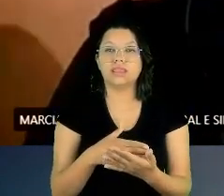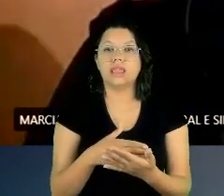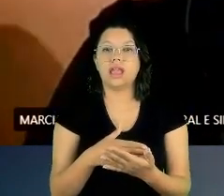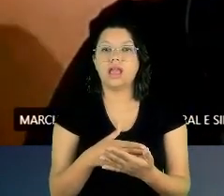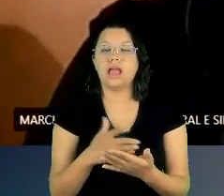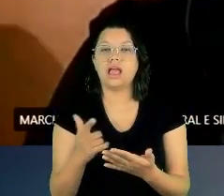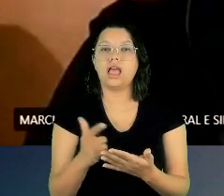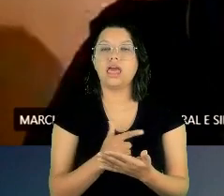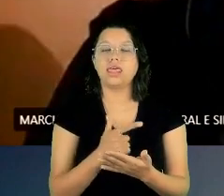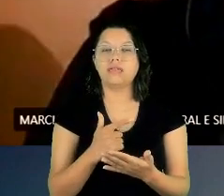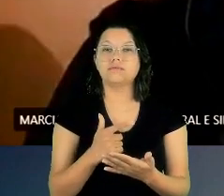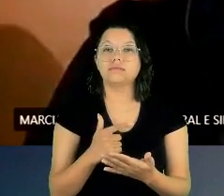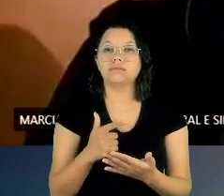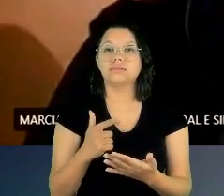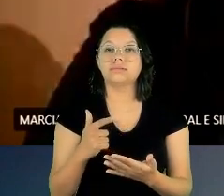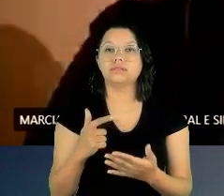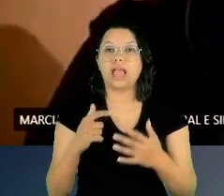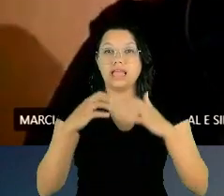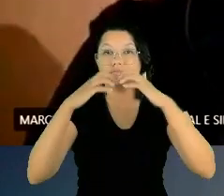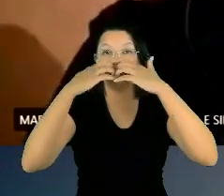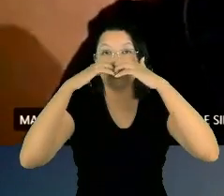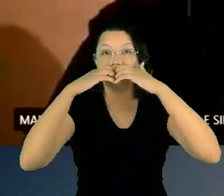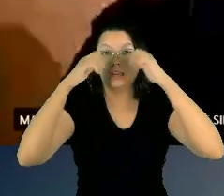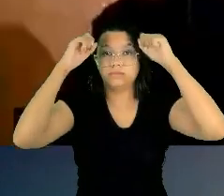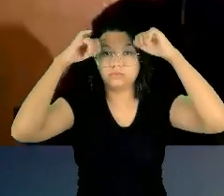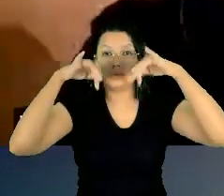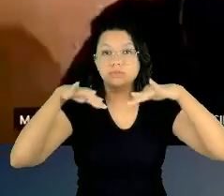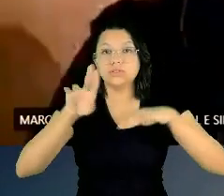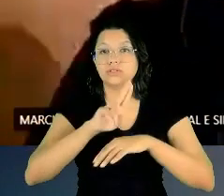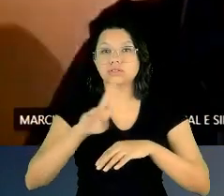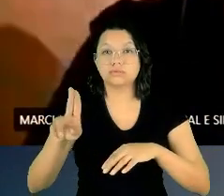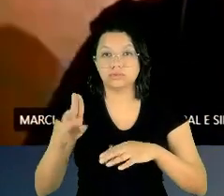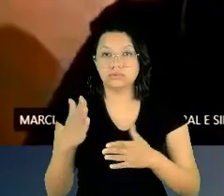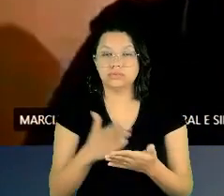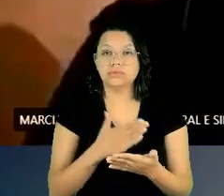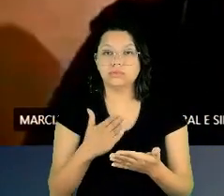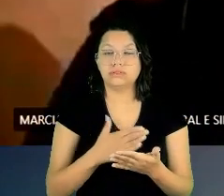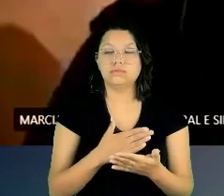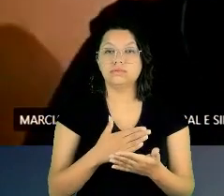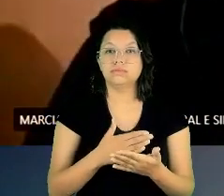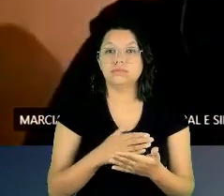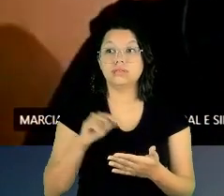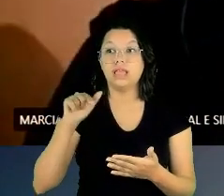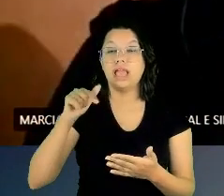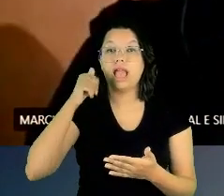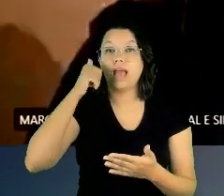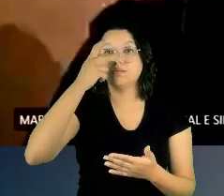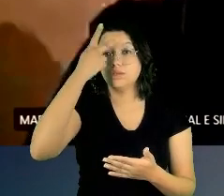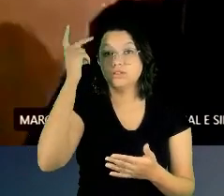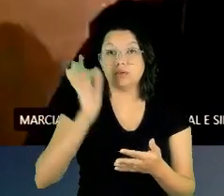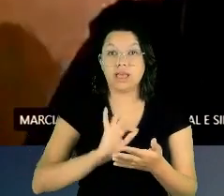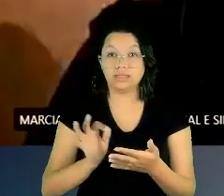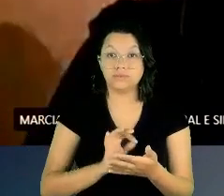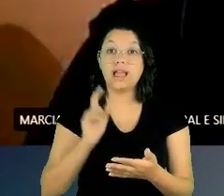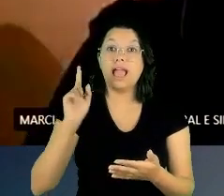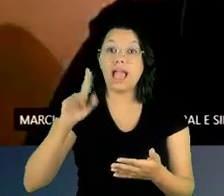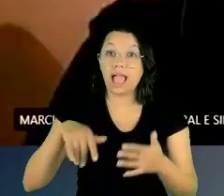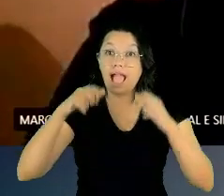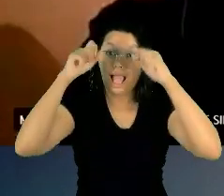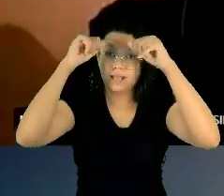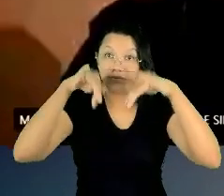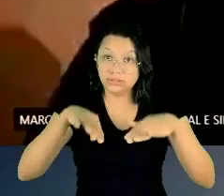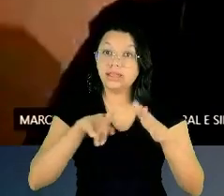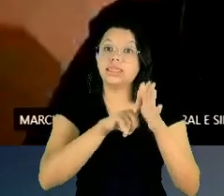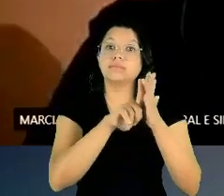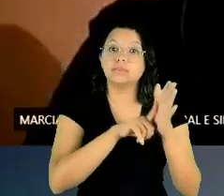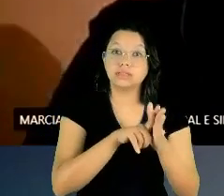eu recomendo o livro da Temple Grandin, que chama O Cérebro Autista, né, que ela é autista, então é